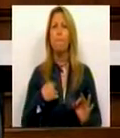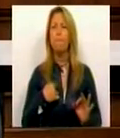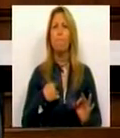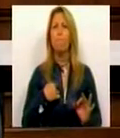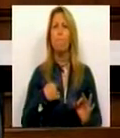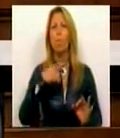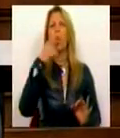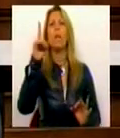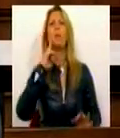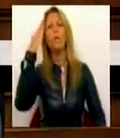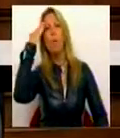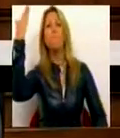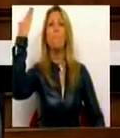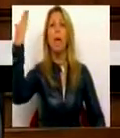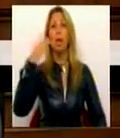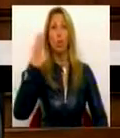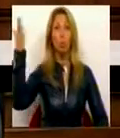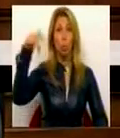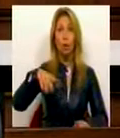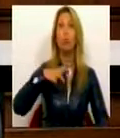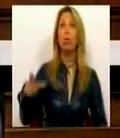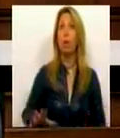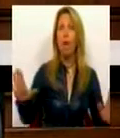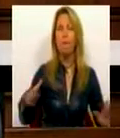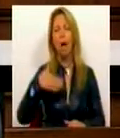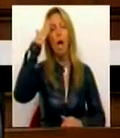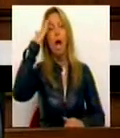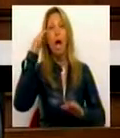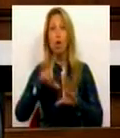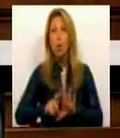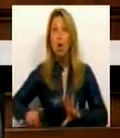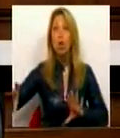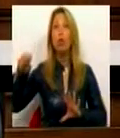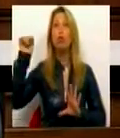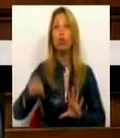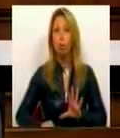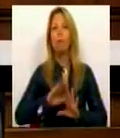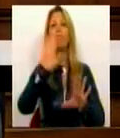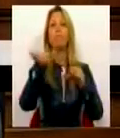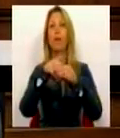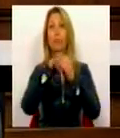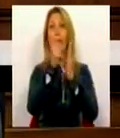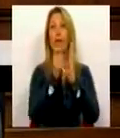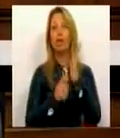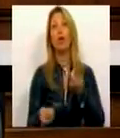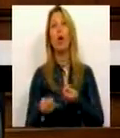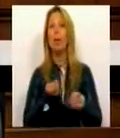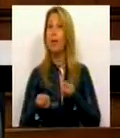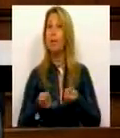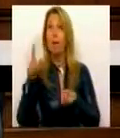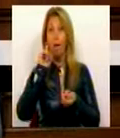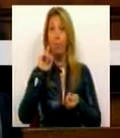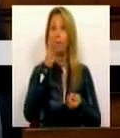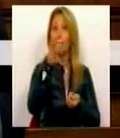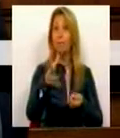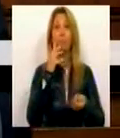mérito particular de Portugal, creio que definitivamente o Flanco Sul entrou na agenda da organização. Isso é muito importante destacar,